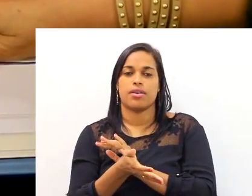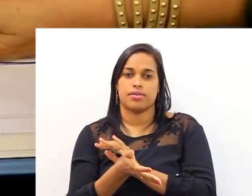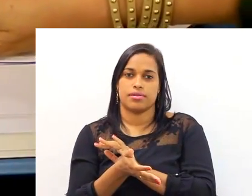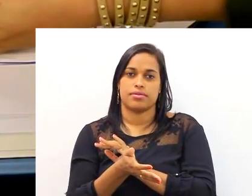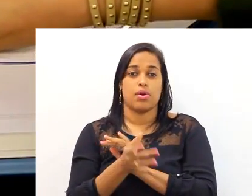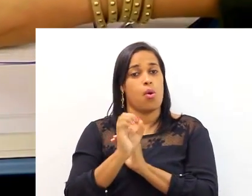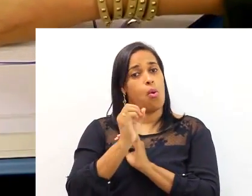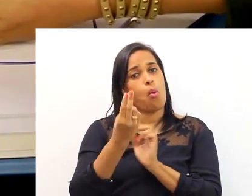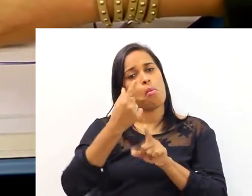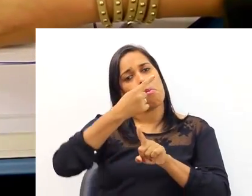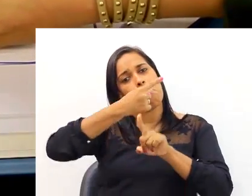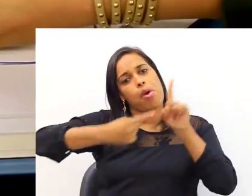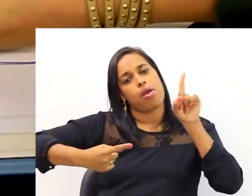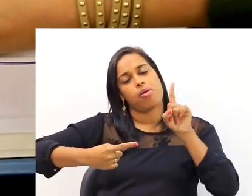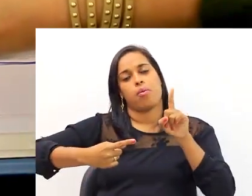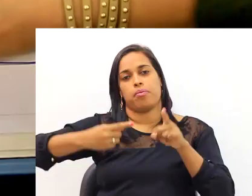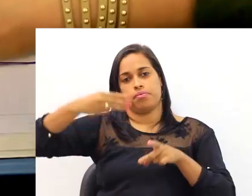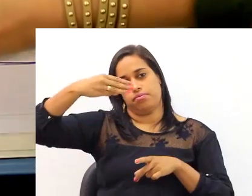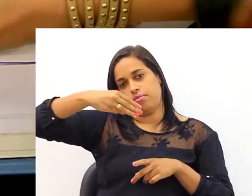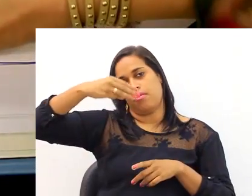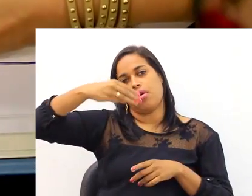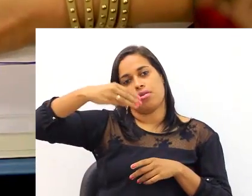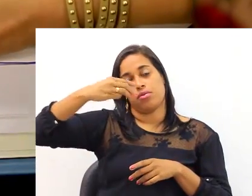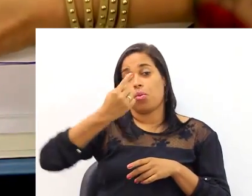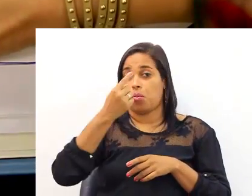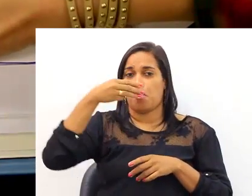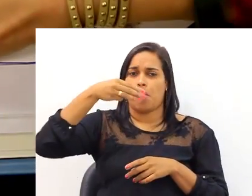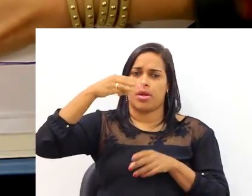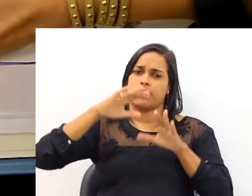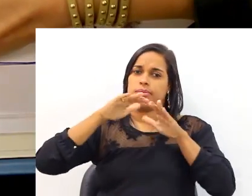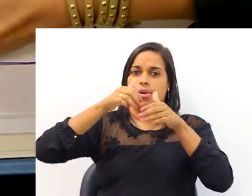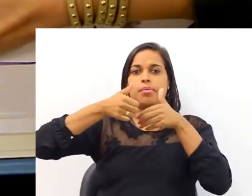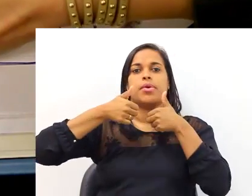Ou meio metro, mas eu quero marcar 1 metro aqui.